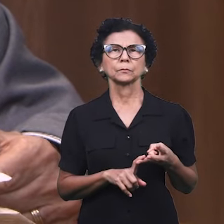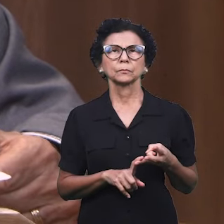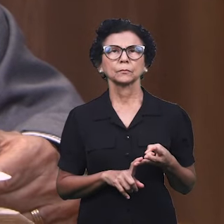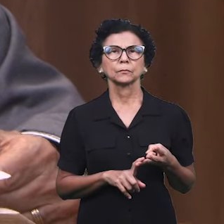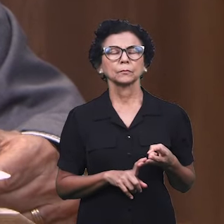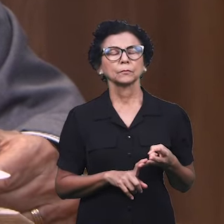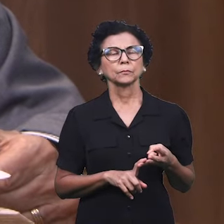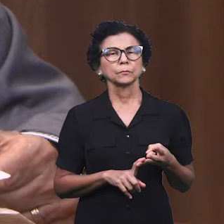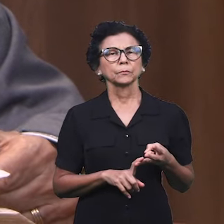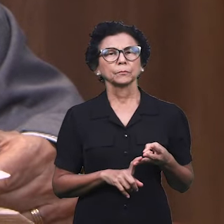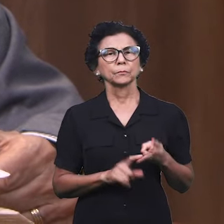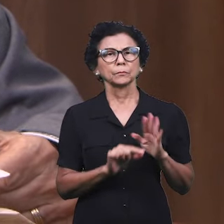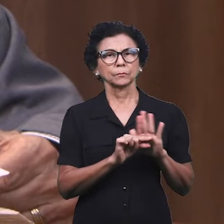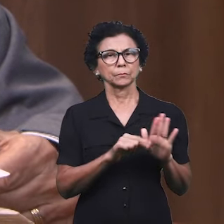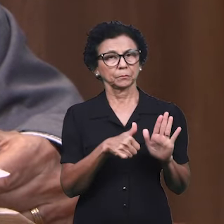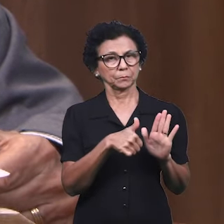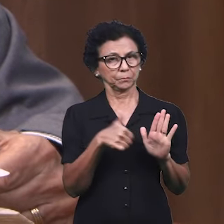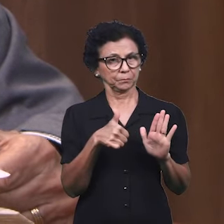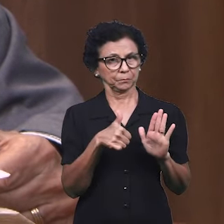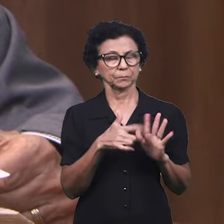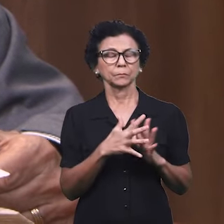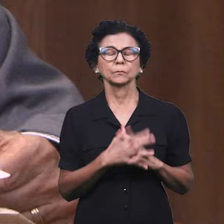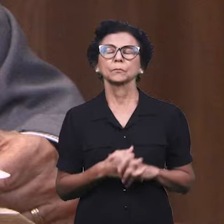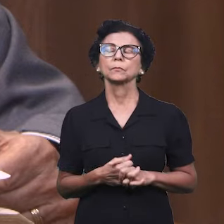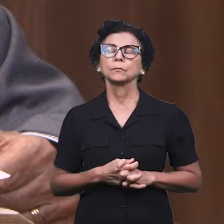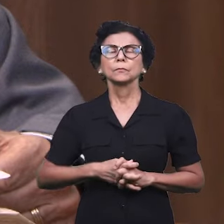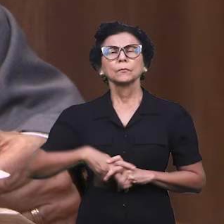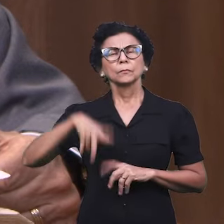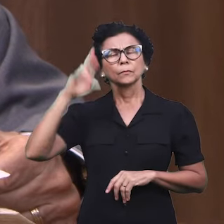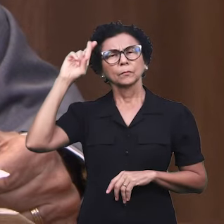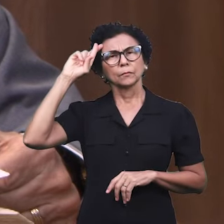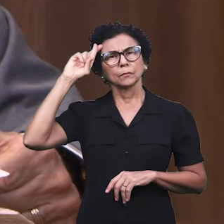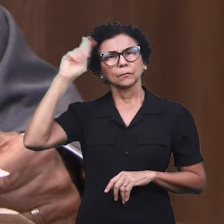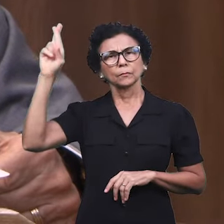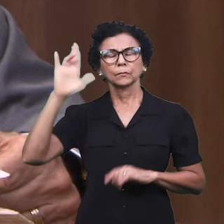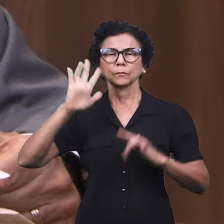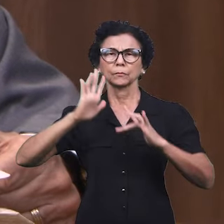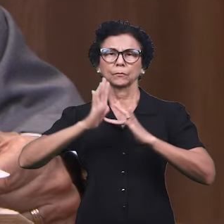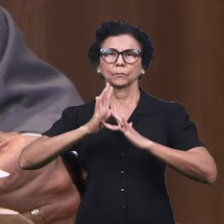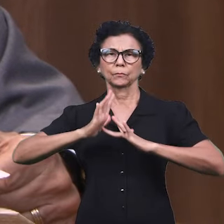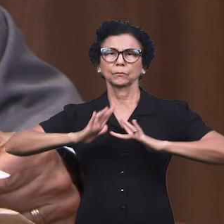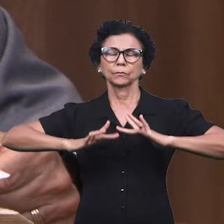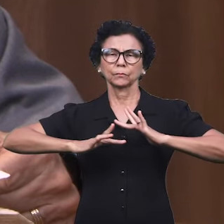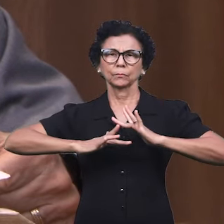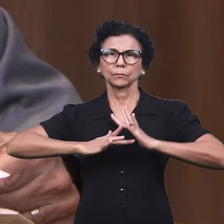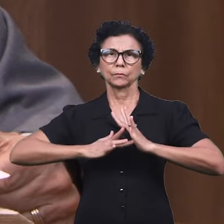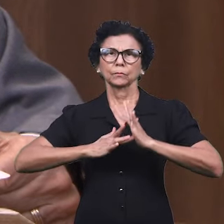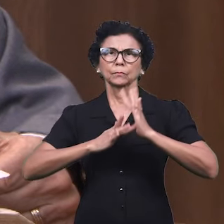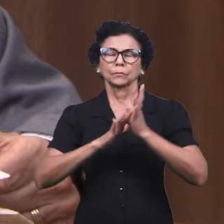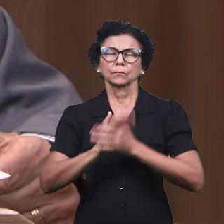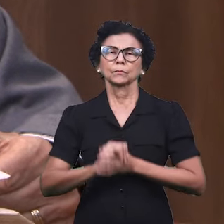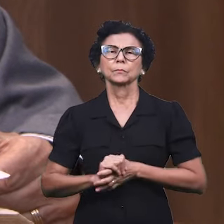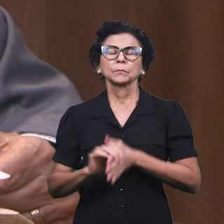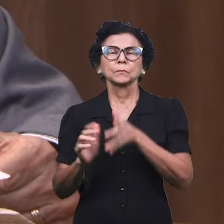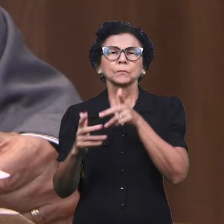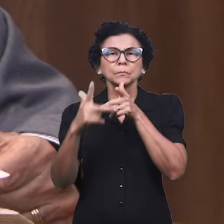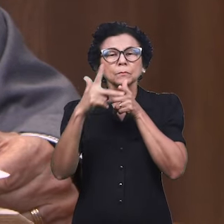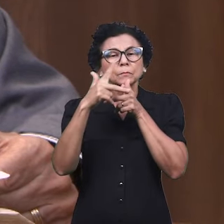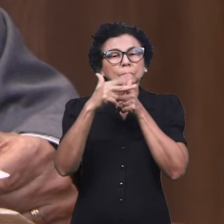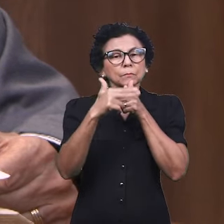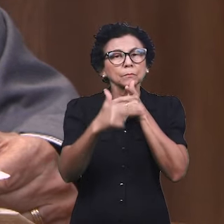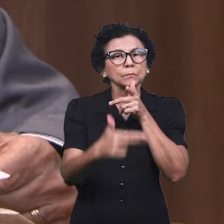E diz mais, verso 11, no Senhor Jesus, estais circuncidados com a circuncisão